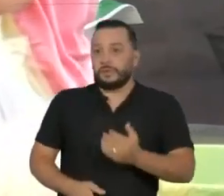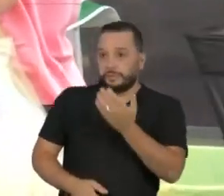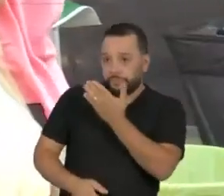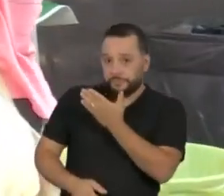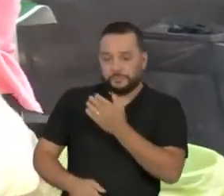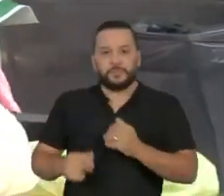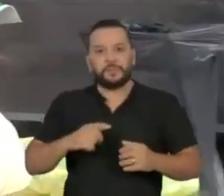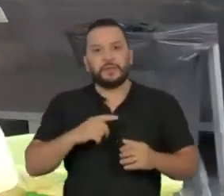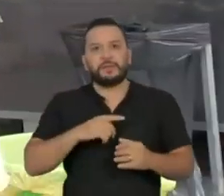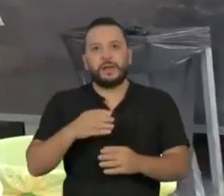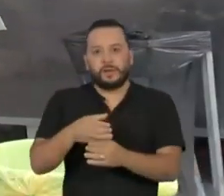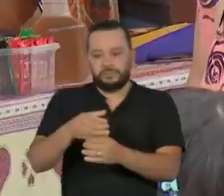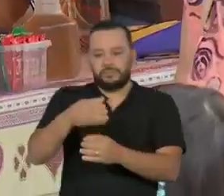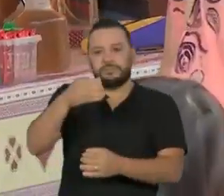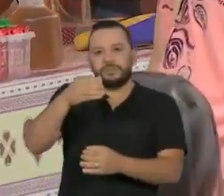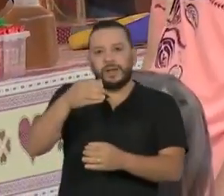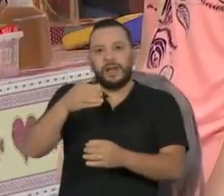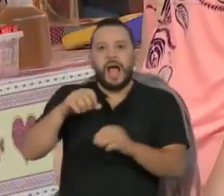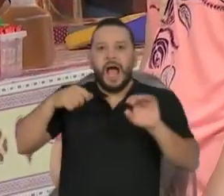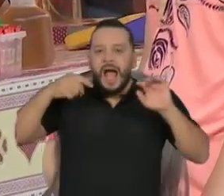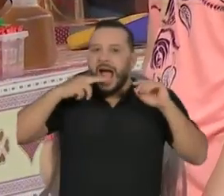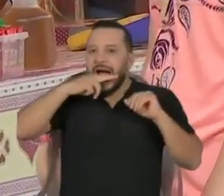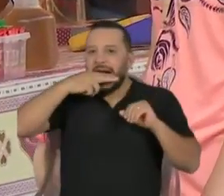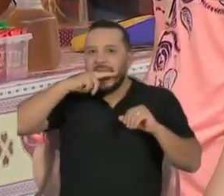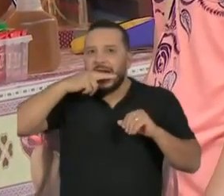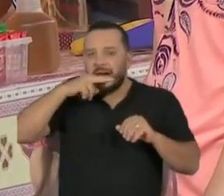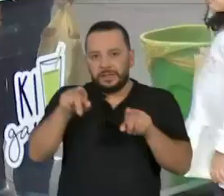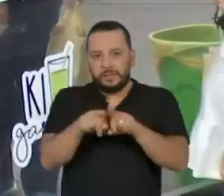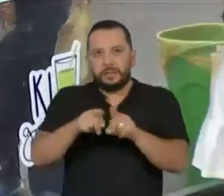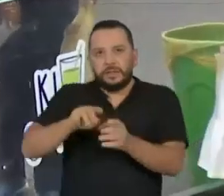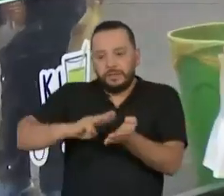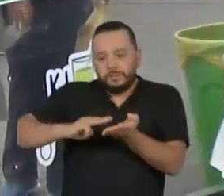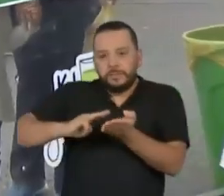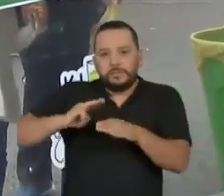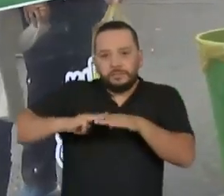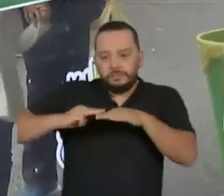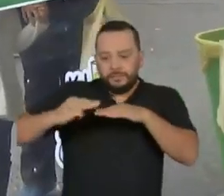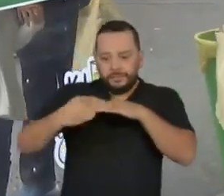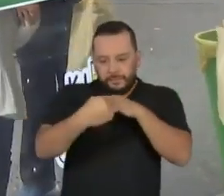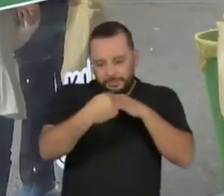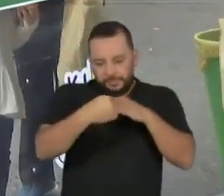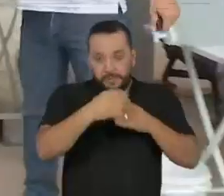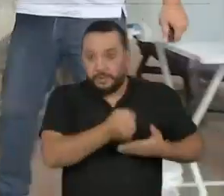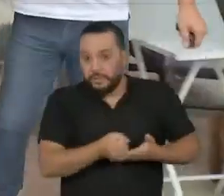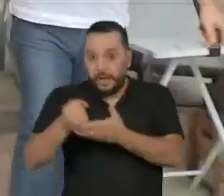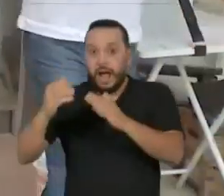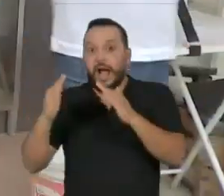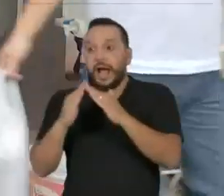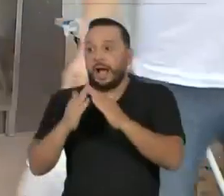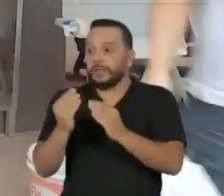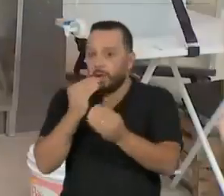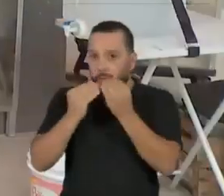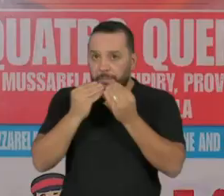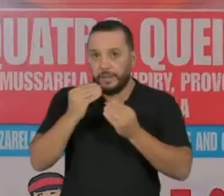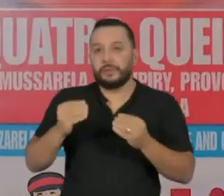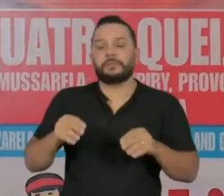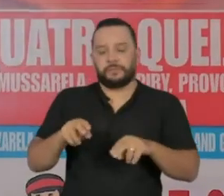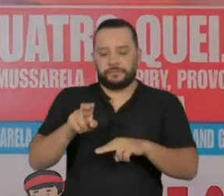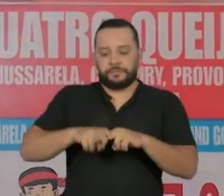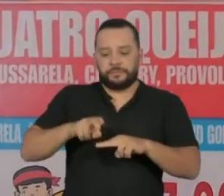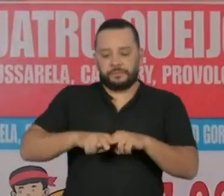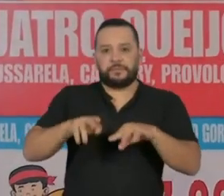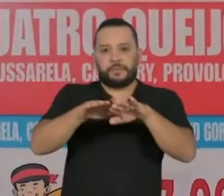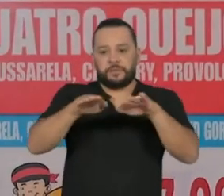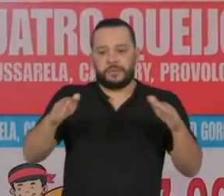Caldo de cana na garrafa e pastel embalado, tudo na sacola para viagem. Os bancos e mesas foram proibidos